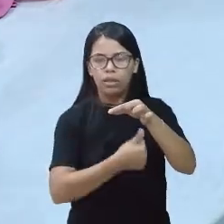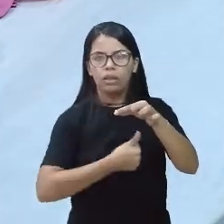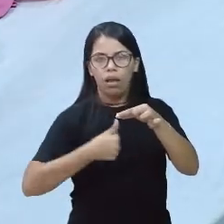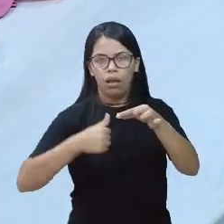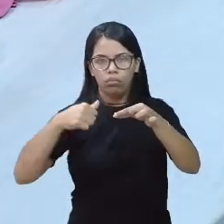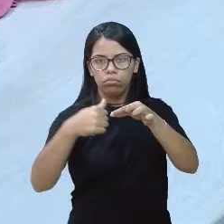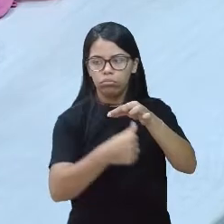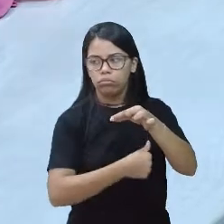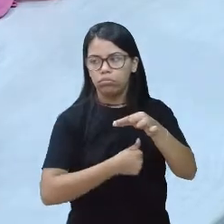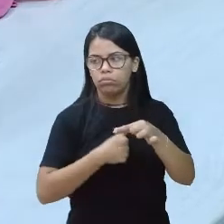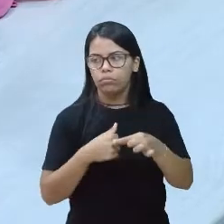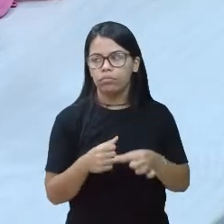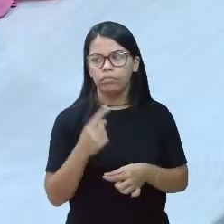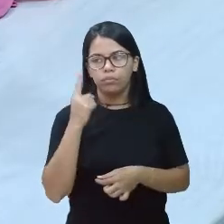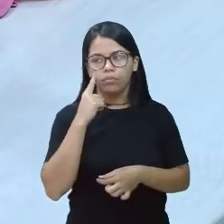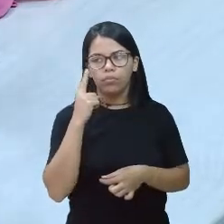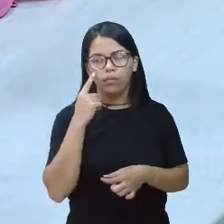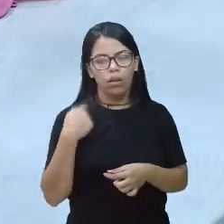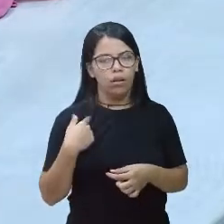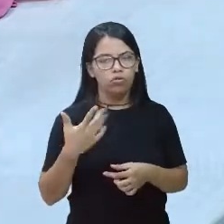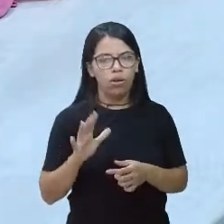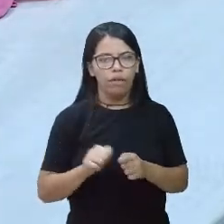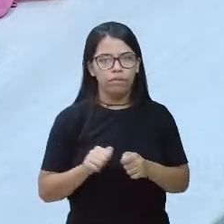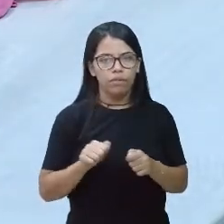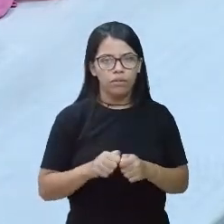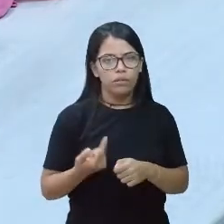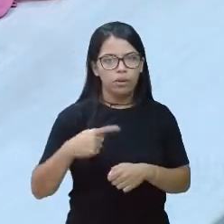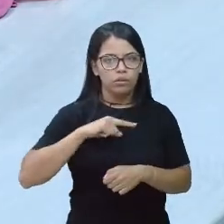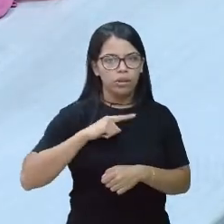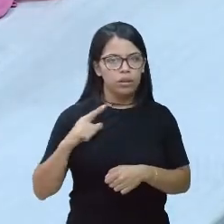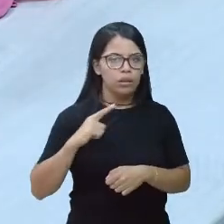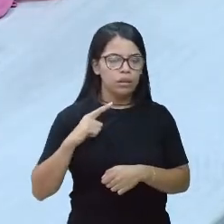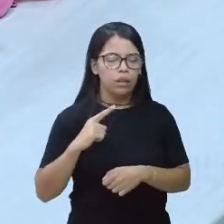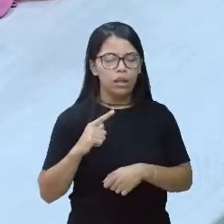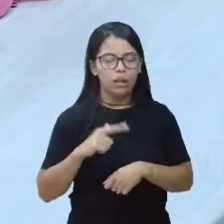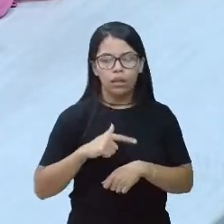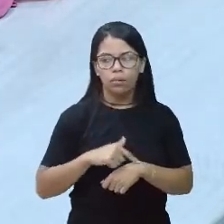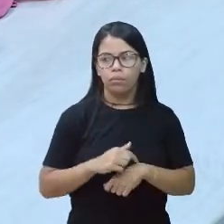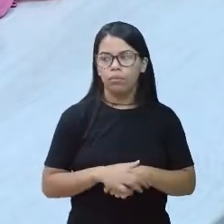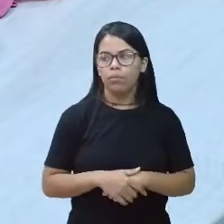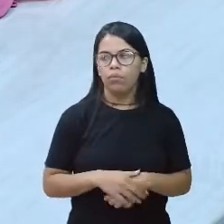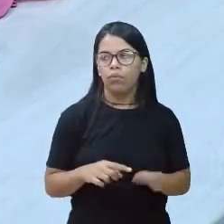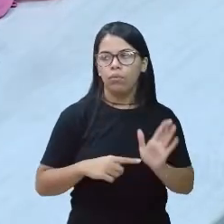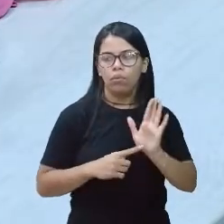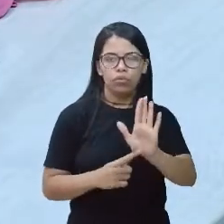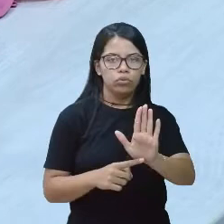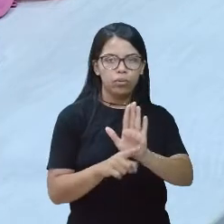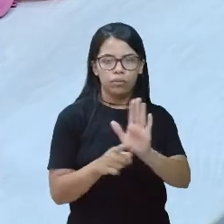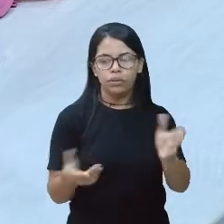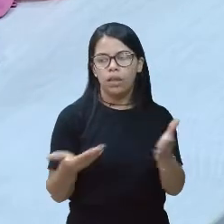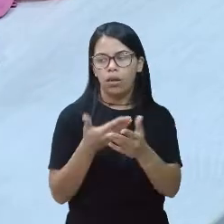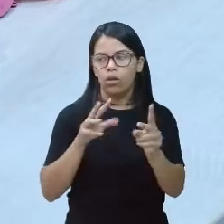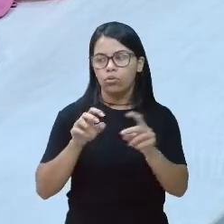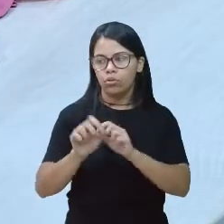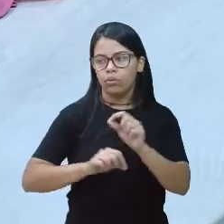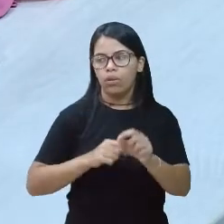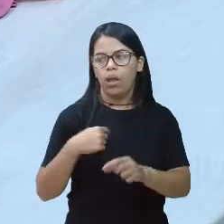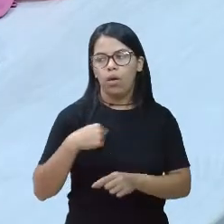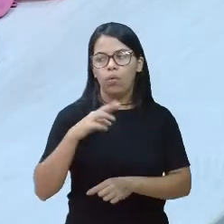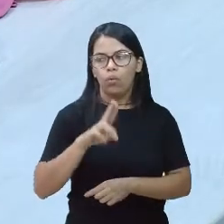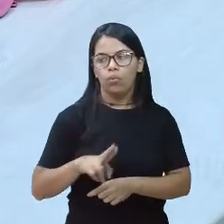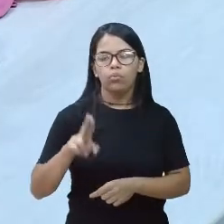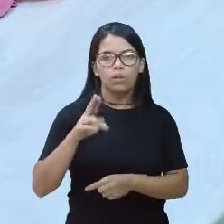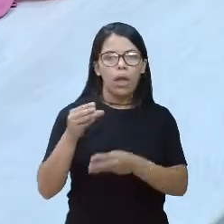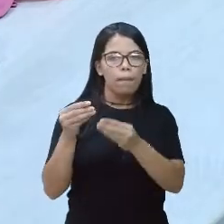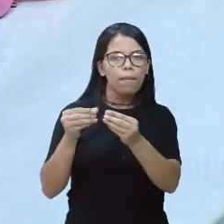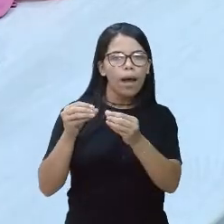eu já coloquei uma para ganhar tempo, né? E aí, eu vou mostrar a vocês a questão. Usei a massa de